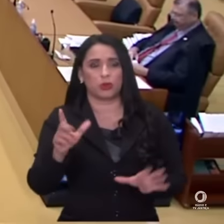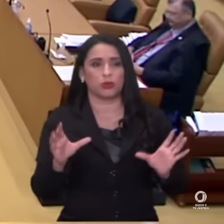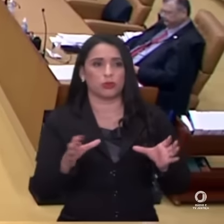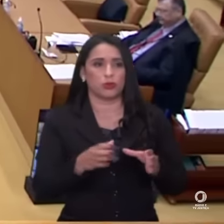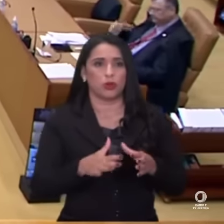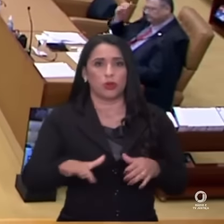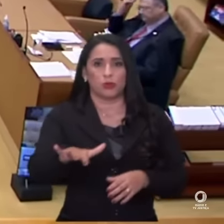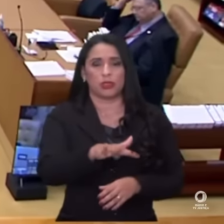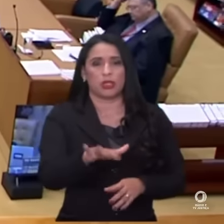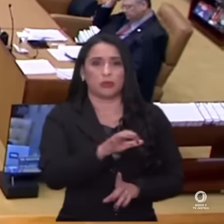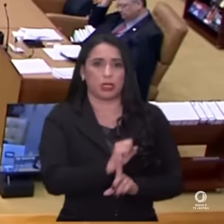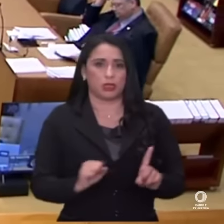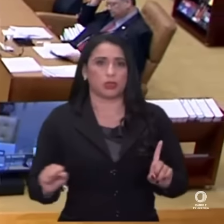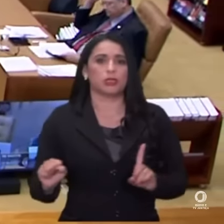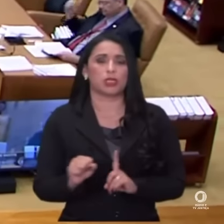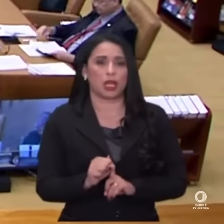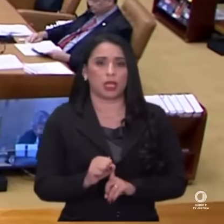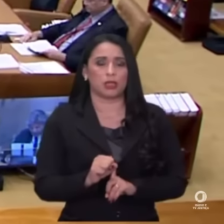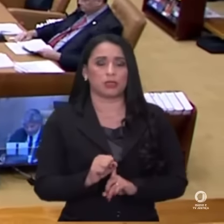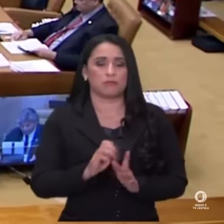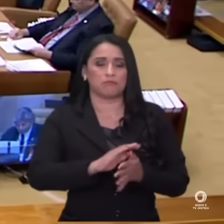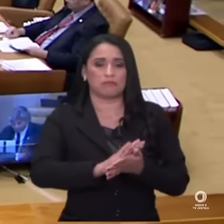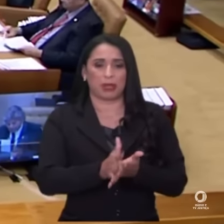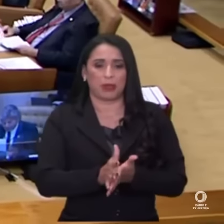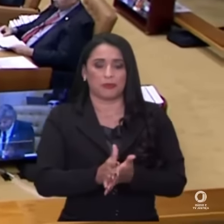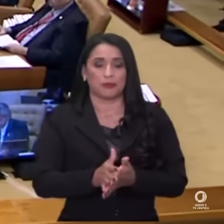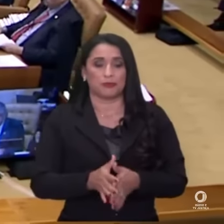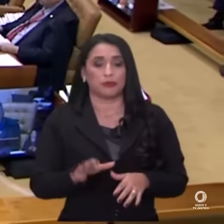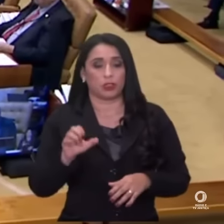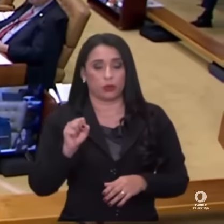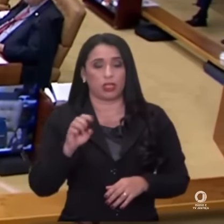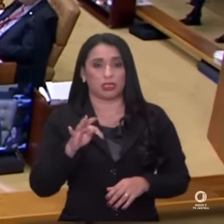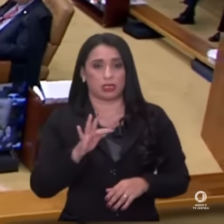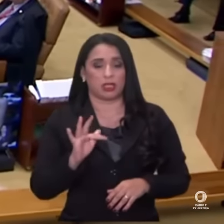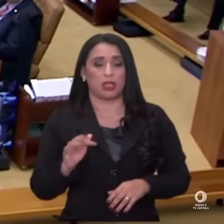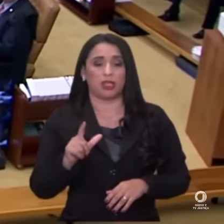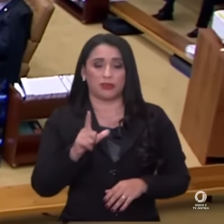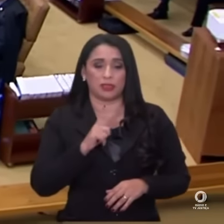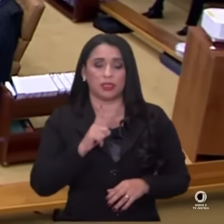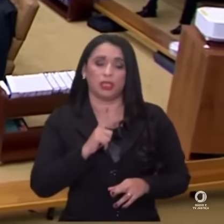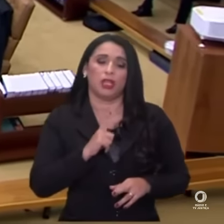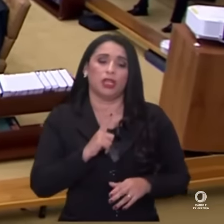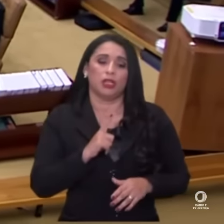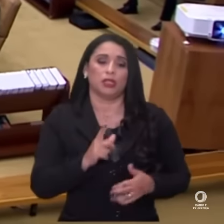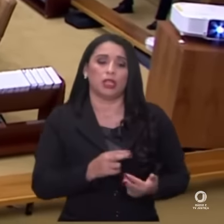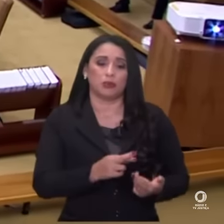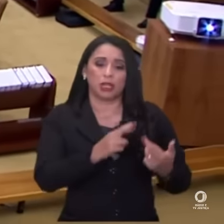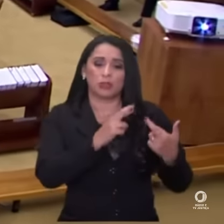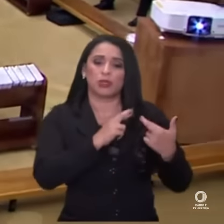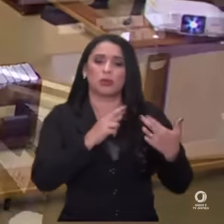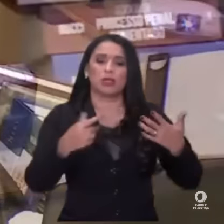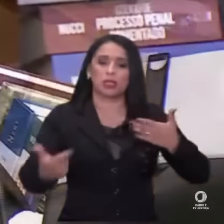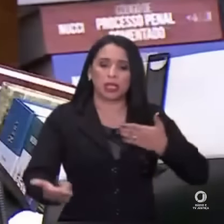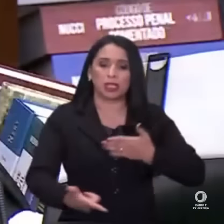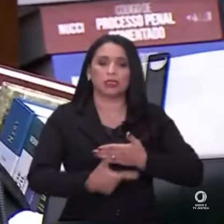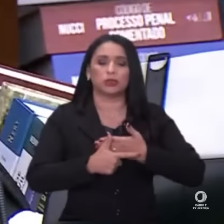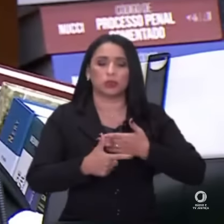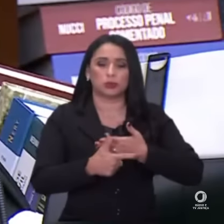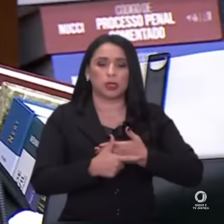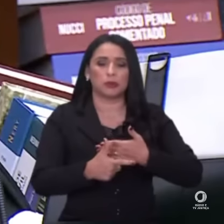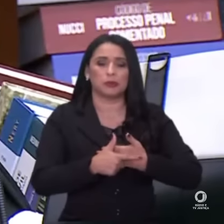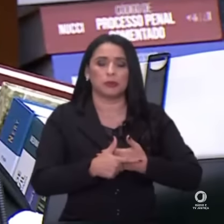sociais. Este Supremo tem algum papel a desempenhar no sentido de garantir que o Estado brasileiro disponha sobre